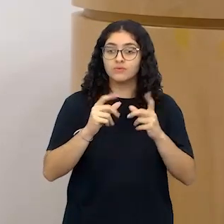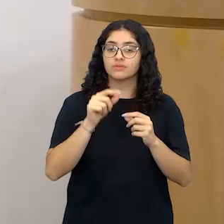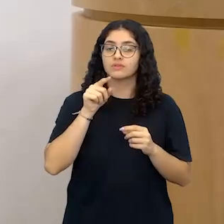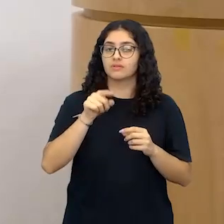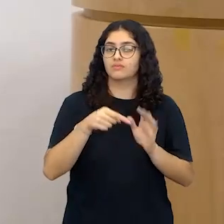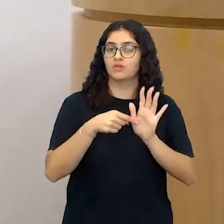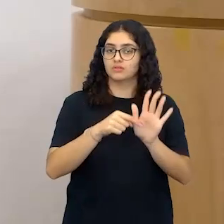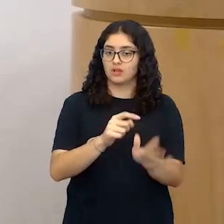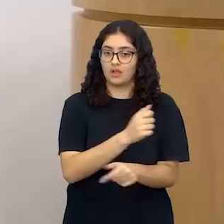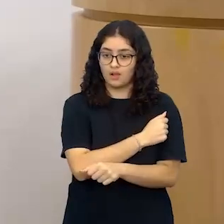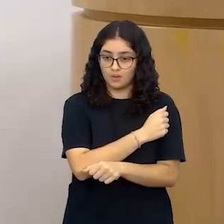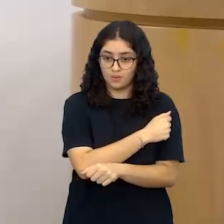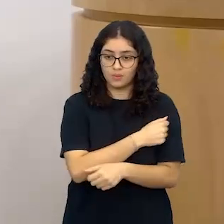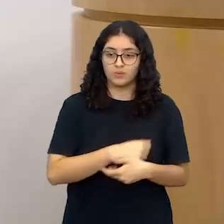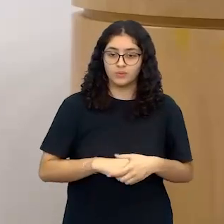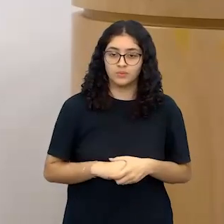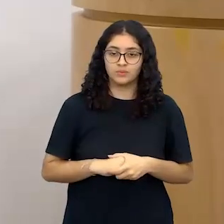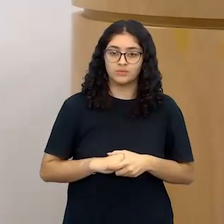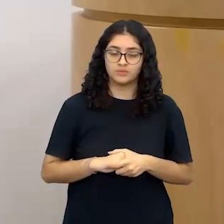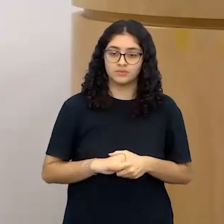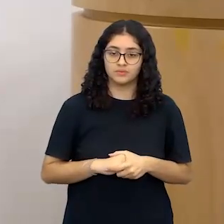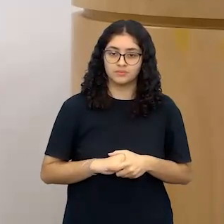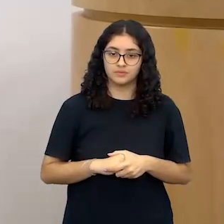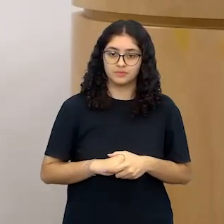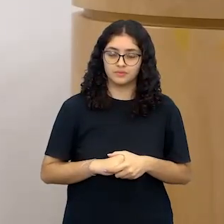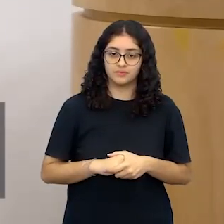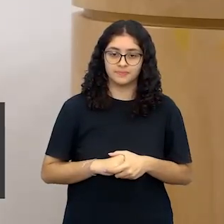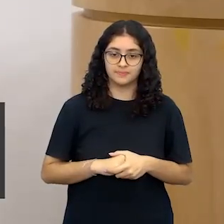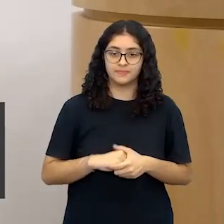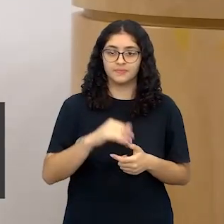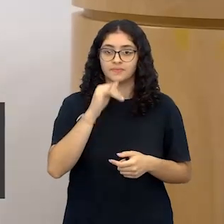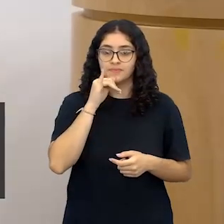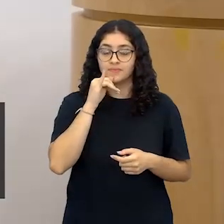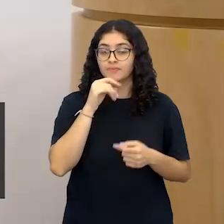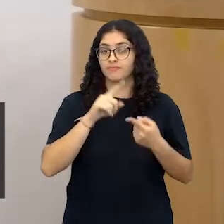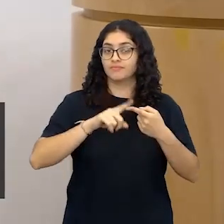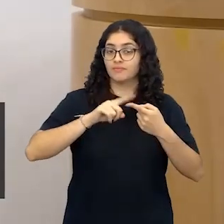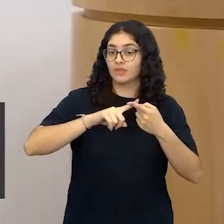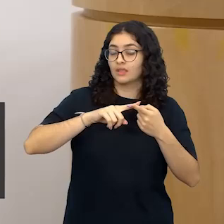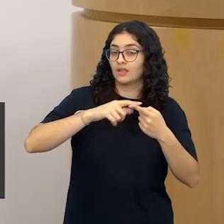estudantes com essa diversidade, então um estudante autista,